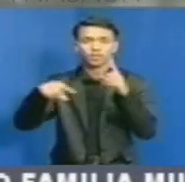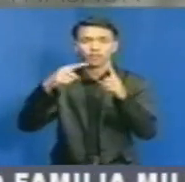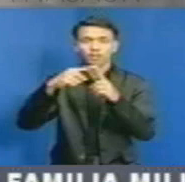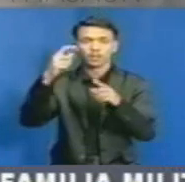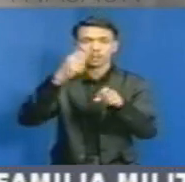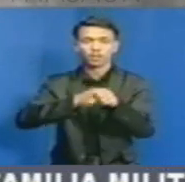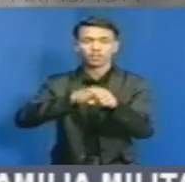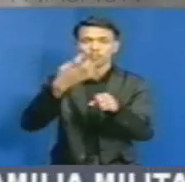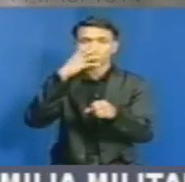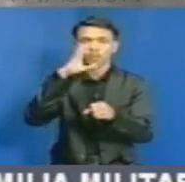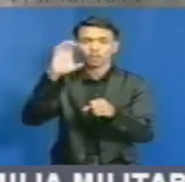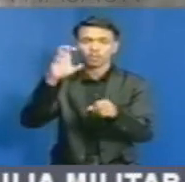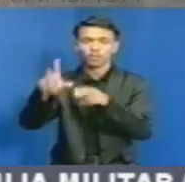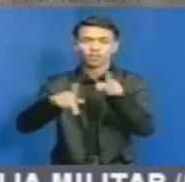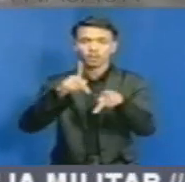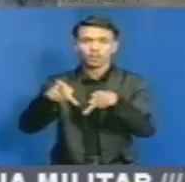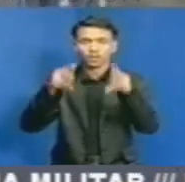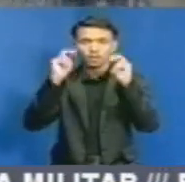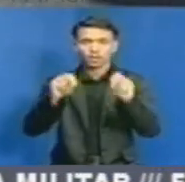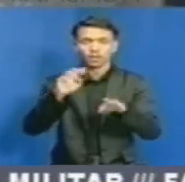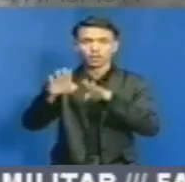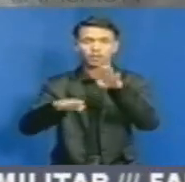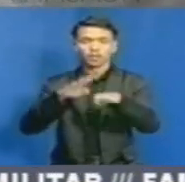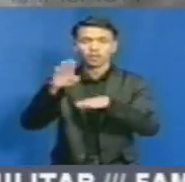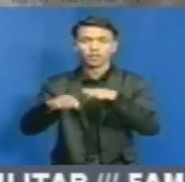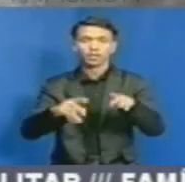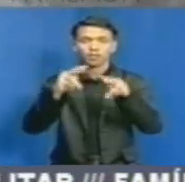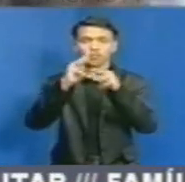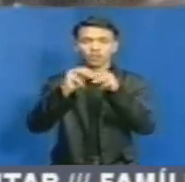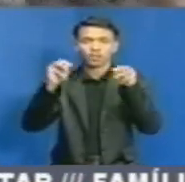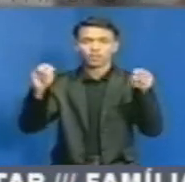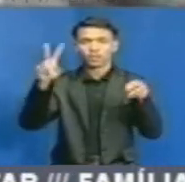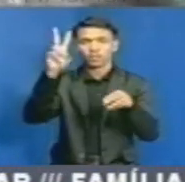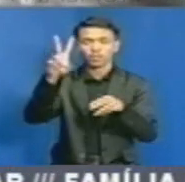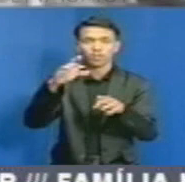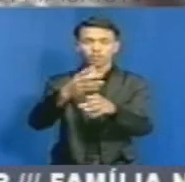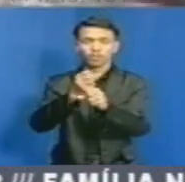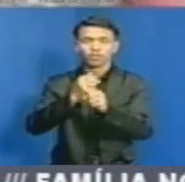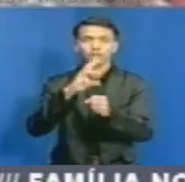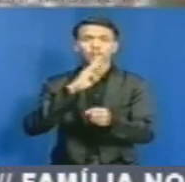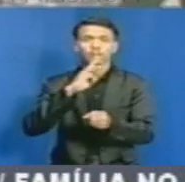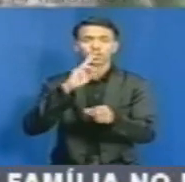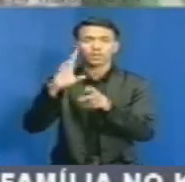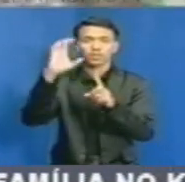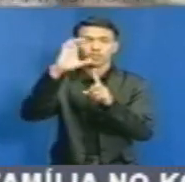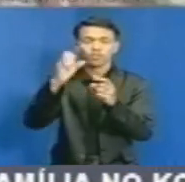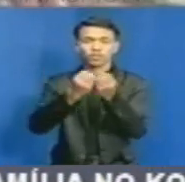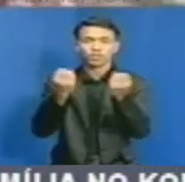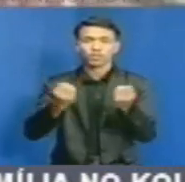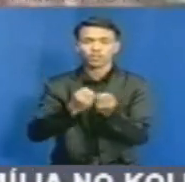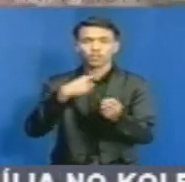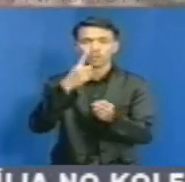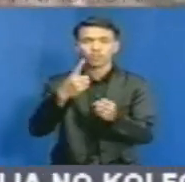bailoro, comunidade Sira tem que lá ao quilômetro rua, onde curva mota usava necessidade. Sefi Suku na informa, durante